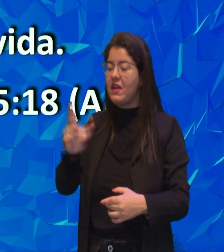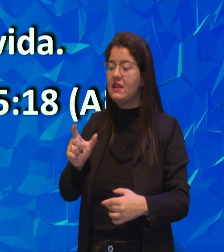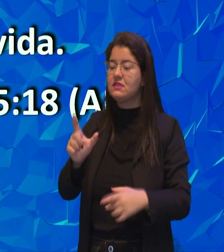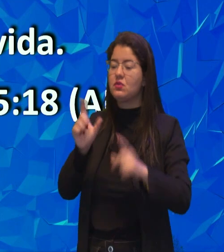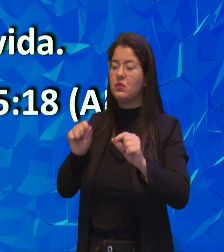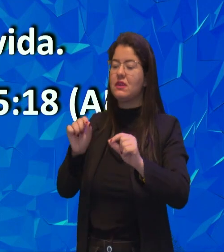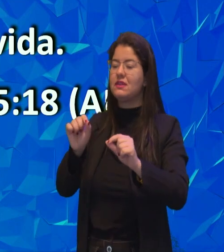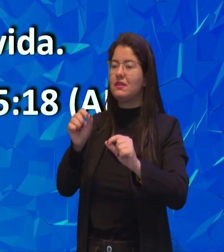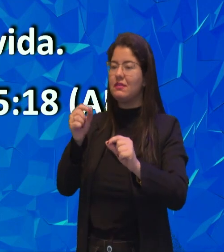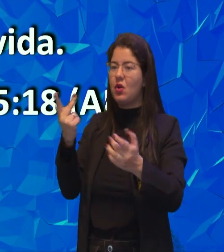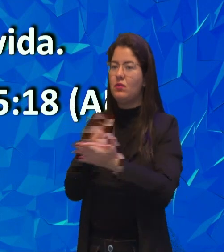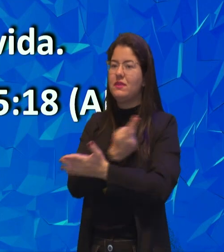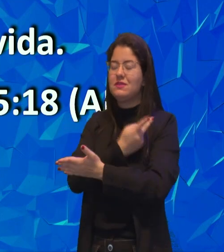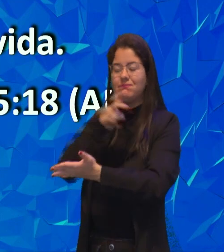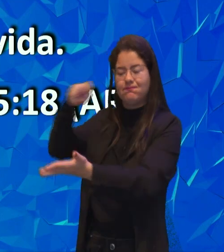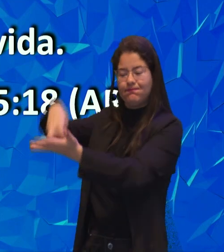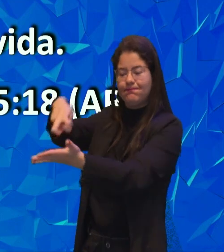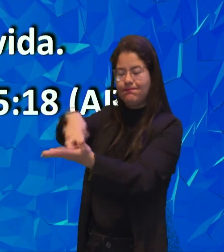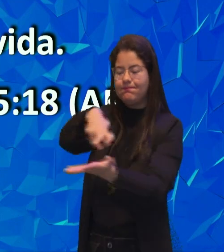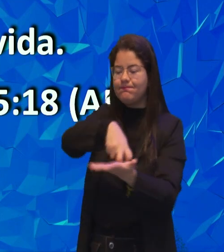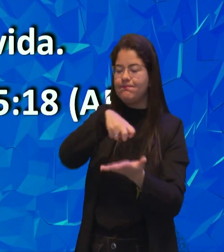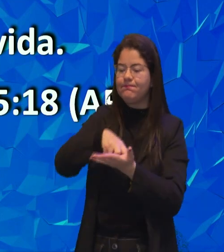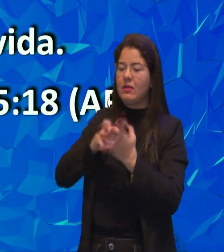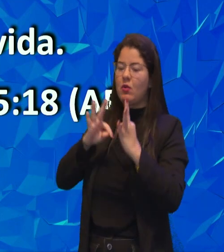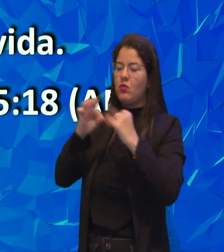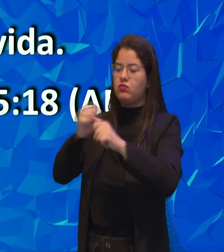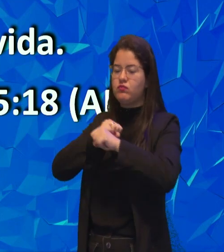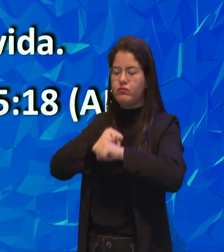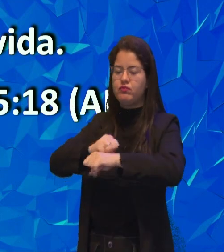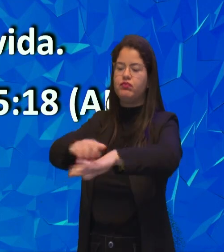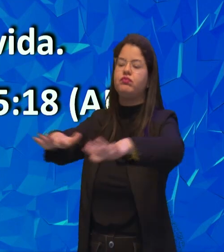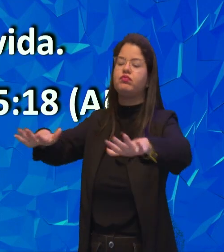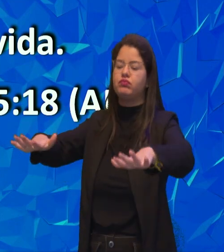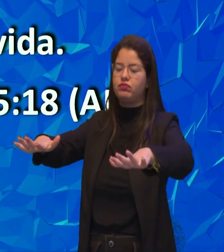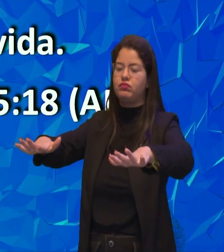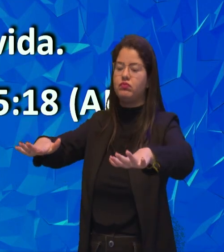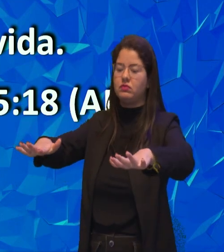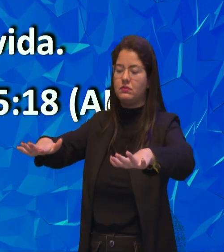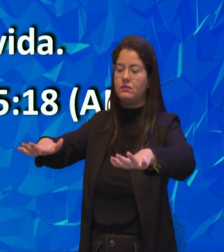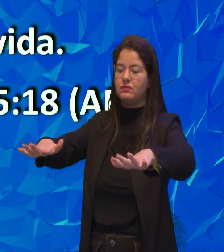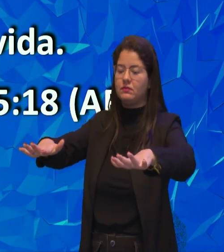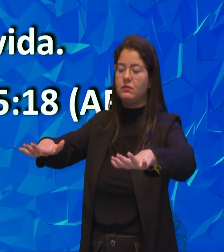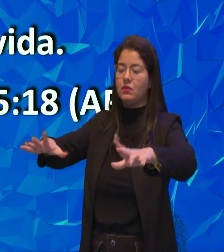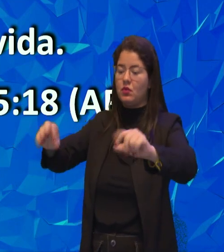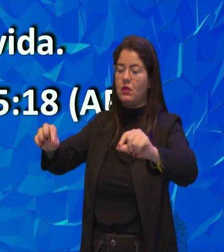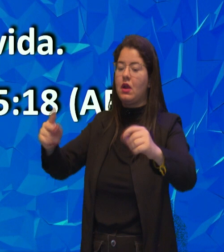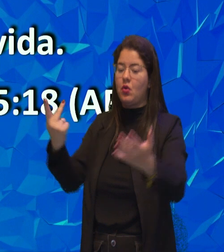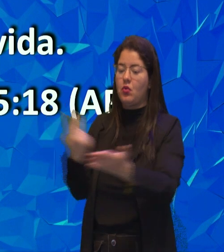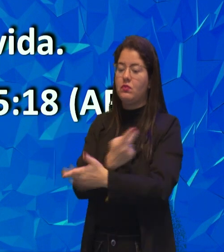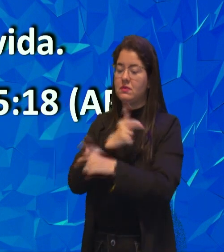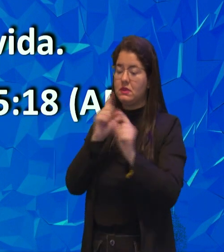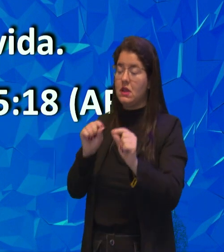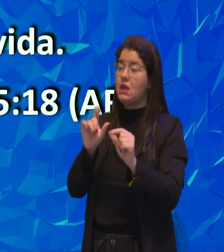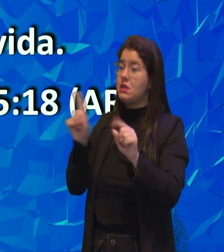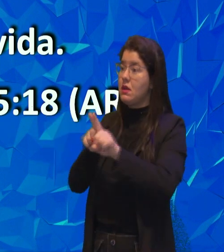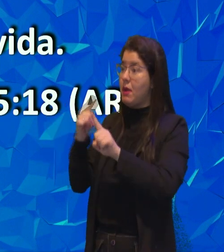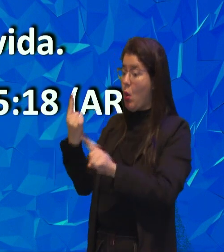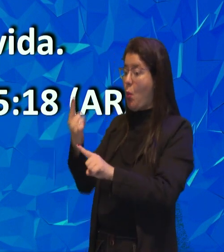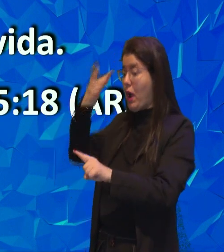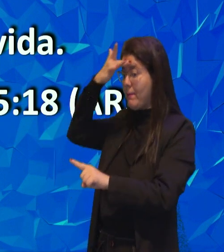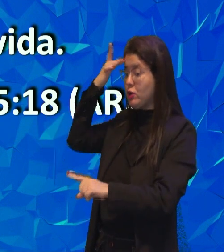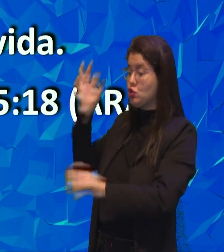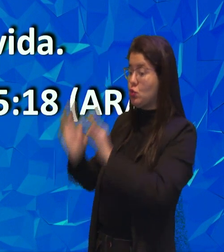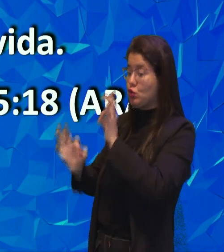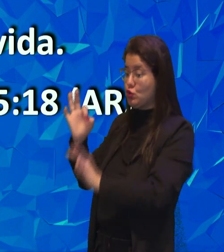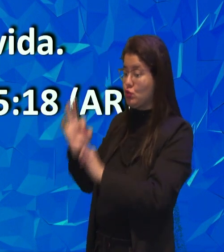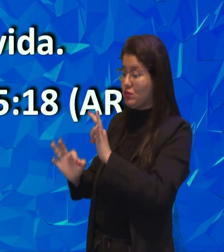para condenação, leia comigo, meu irmão, essa parte do verso. Assim também, por um só ato de justiça,